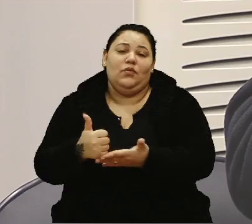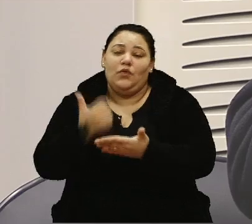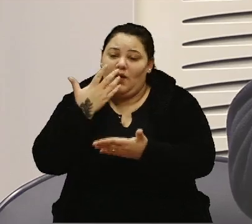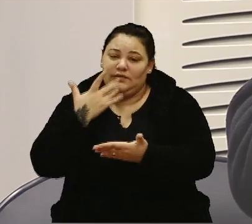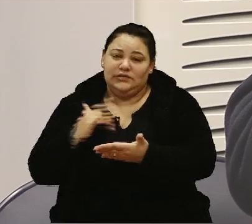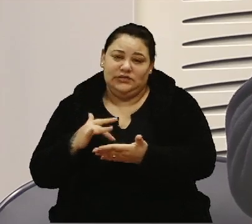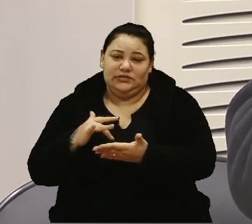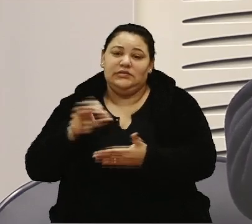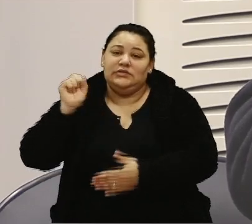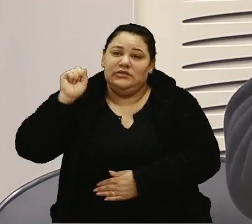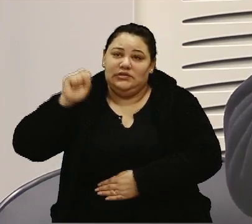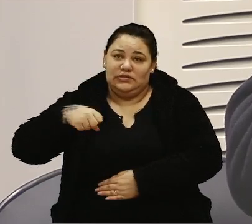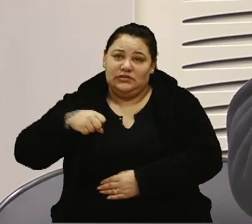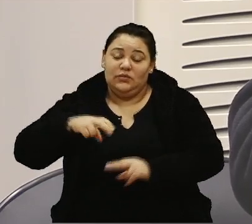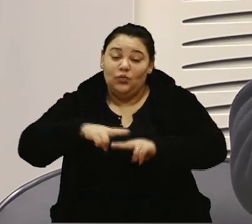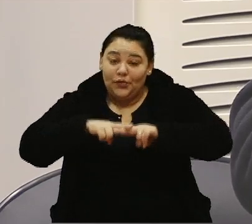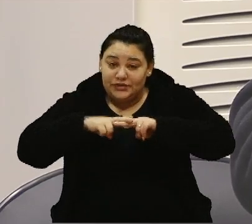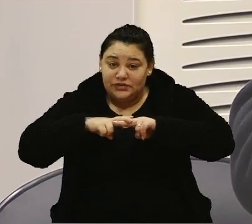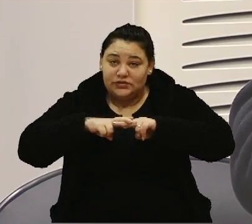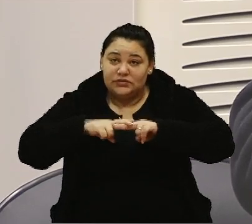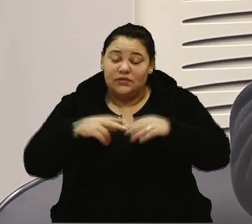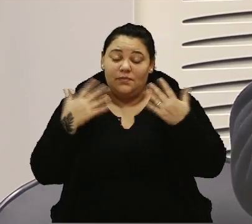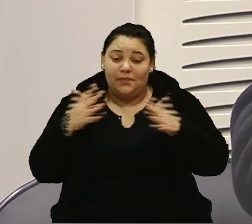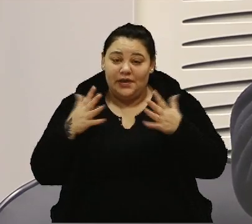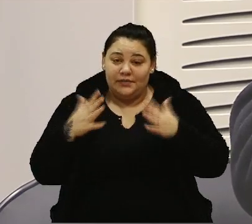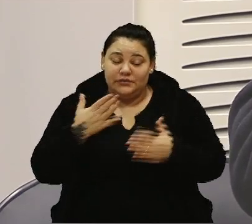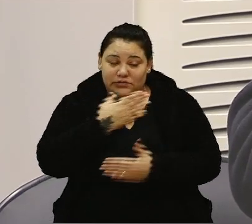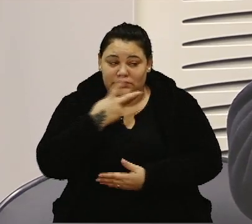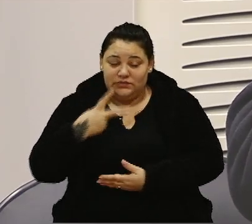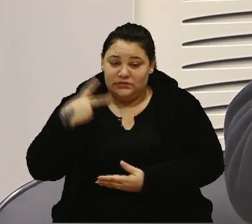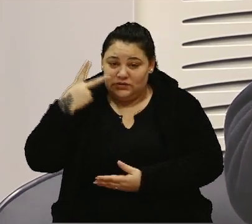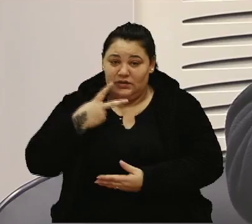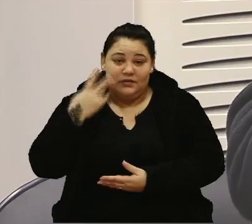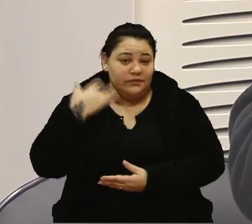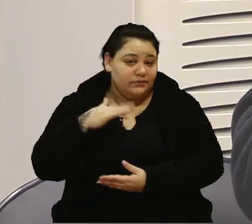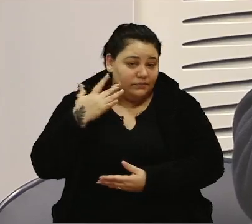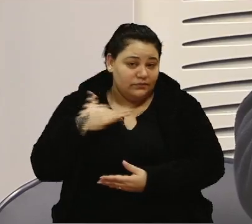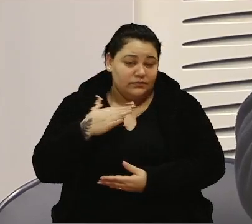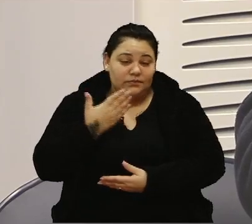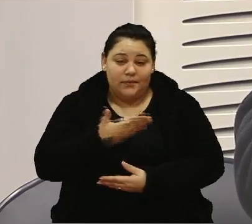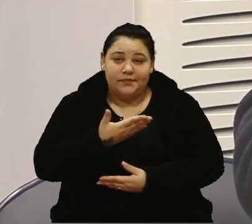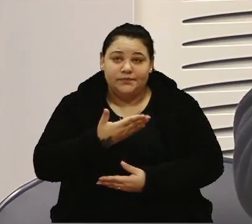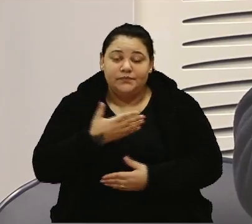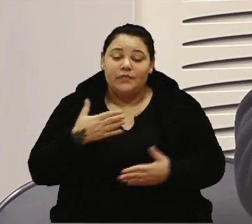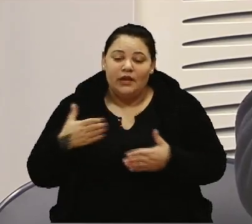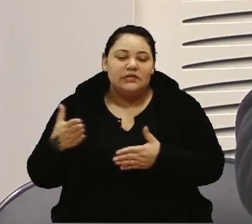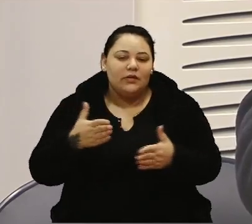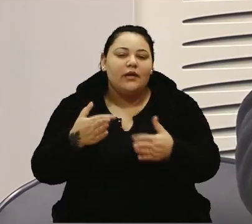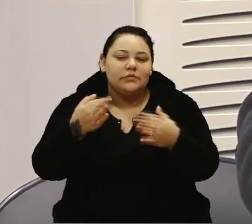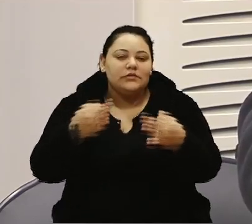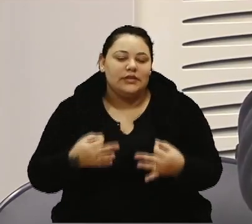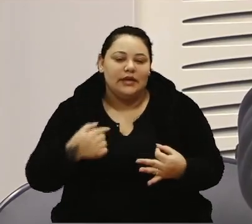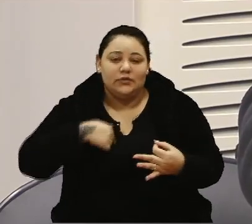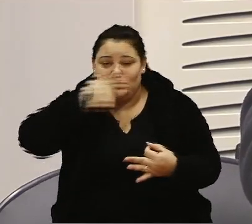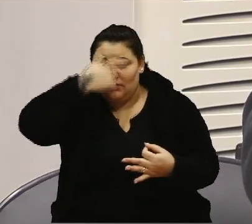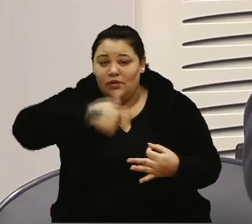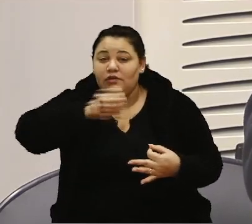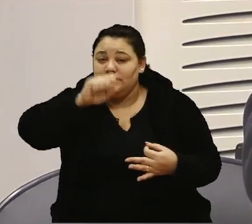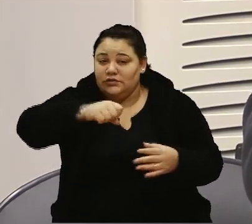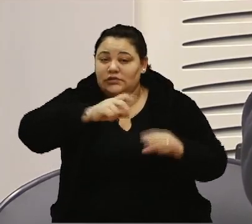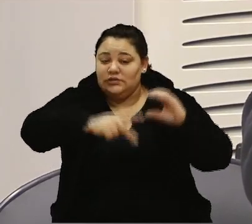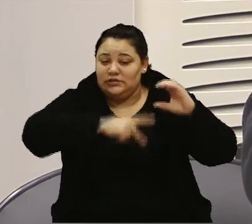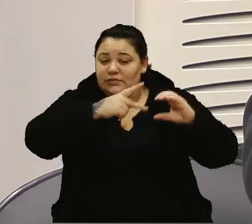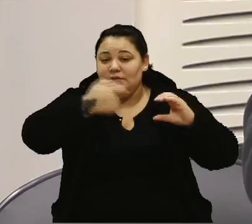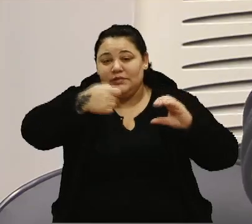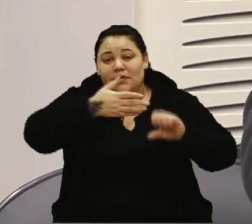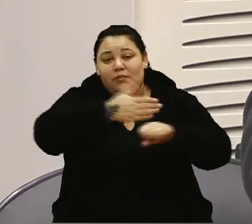crianças. Então, nesse sentido, parabéns, vereadora Andressa, é por aí mesmo, acho que essa casa tem que aprovar